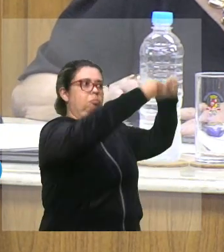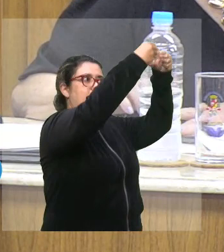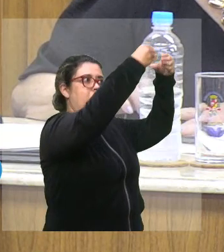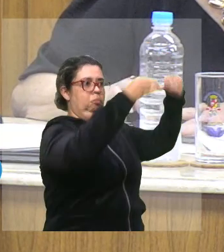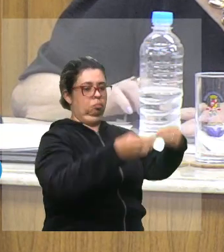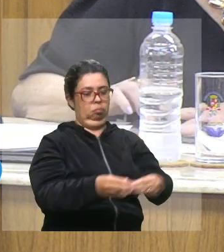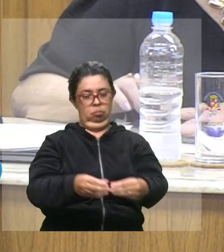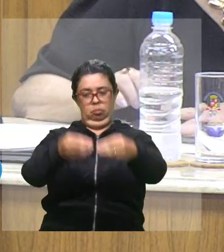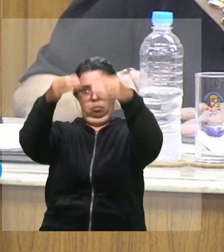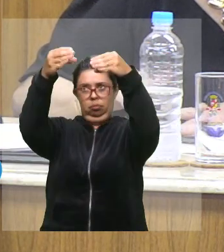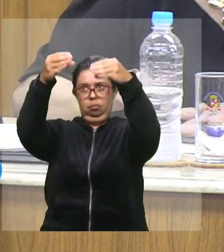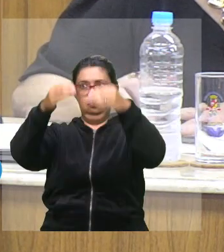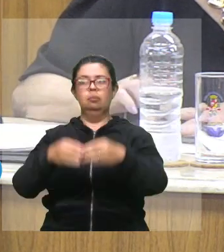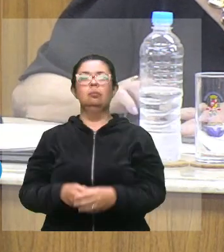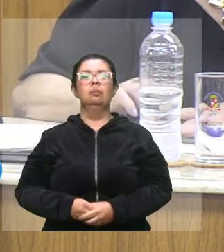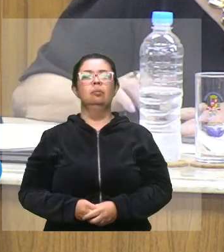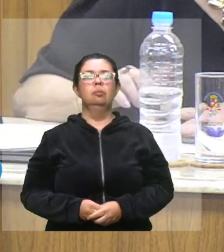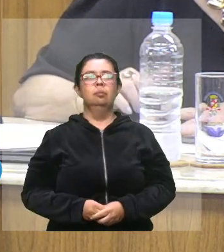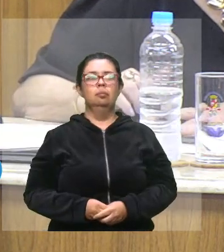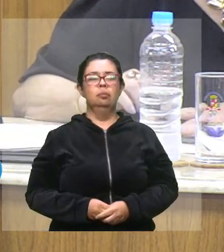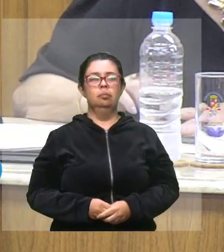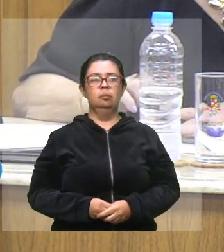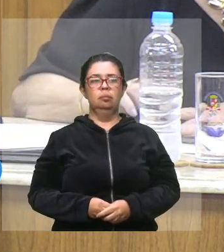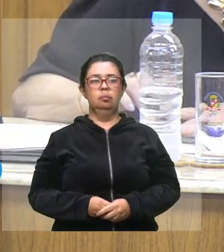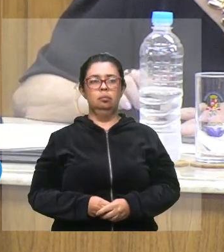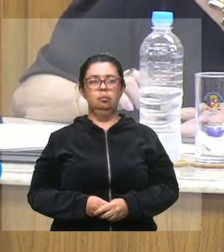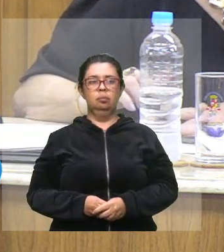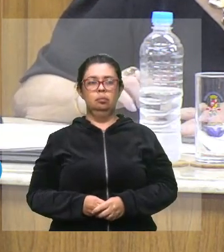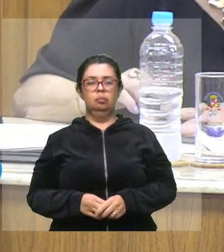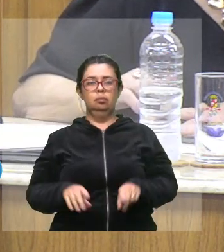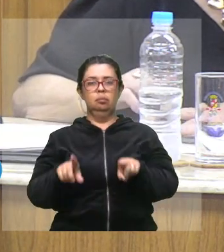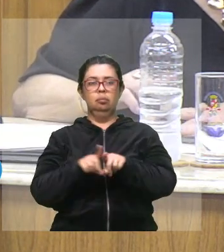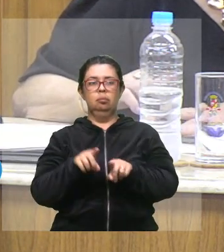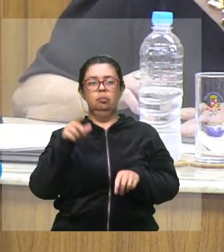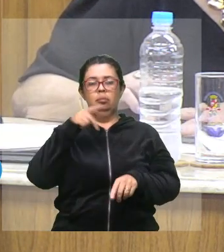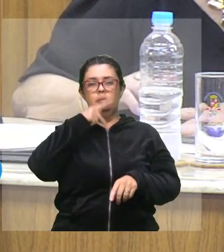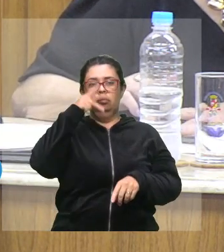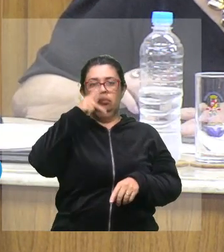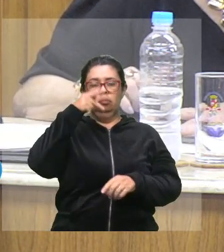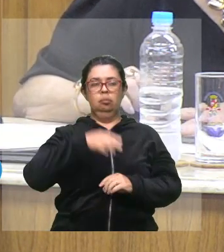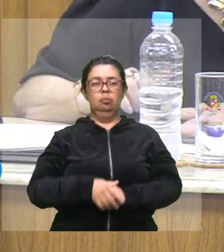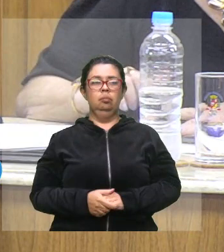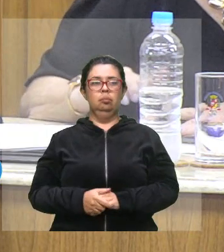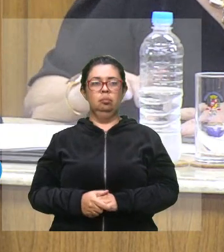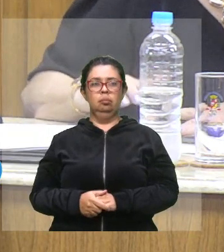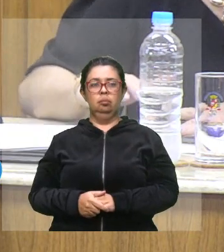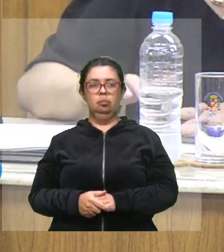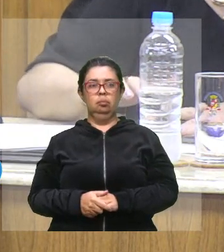muros, é de destacar também o empenho nessa questão